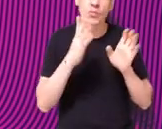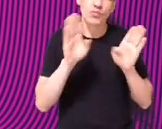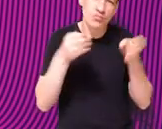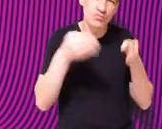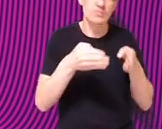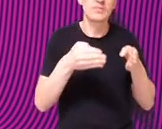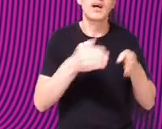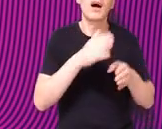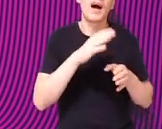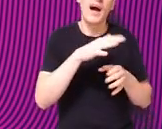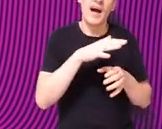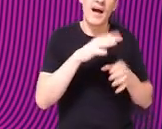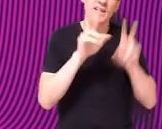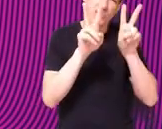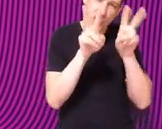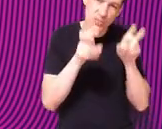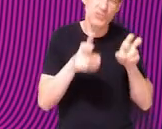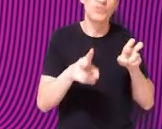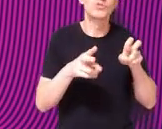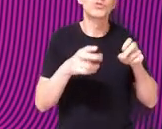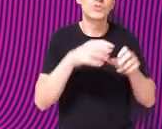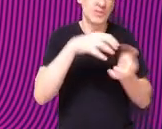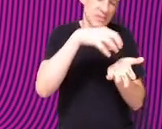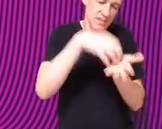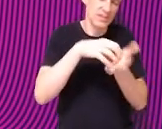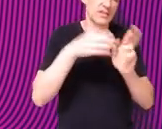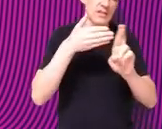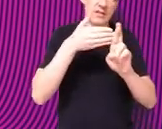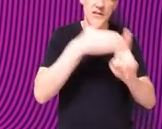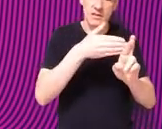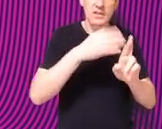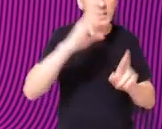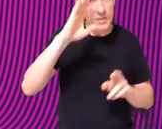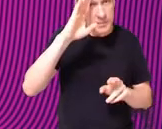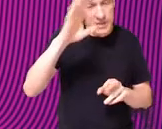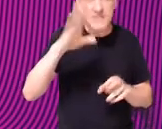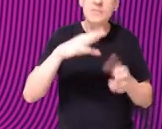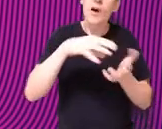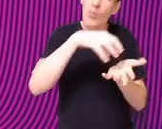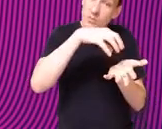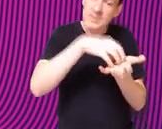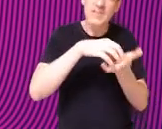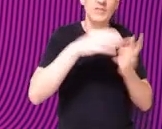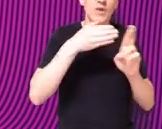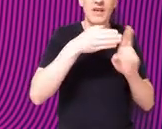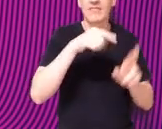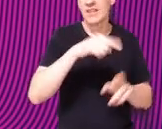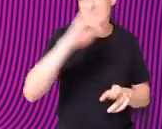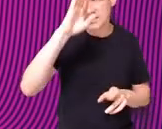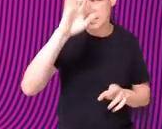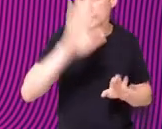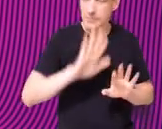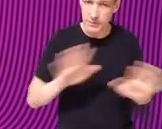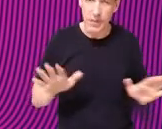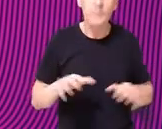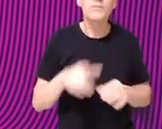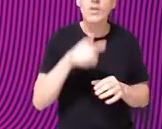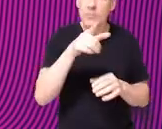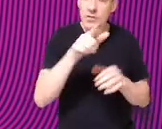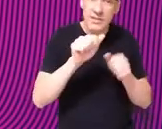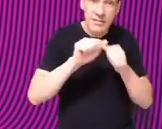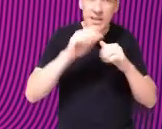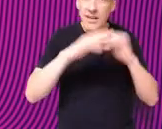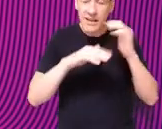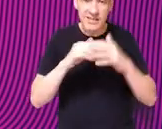mesa fala, em centros de excelência. Então, todo o passo a passo que você tomou aí, o que chamou a atenção foi aquele